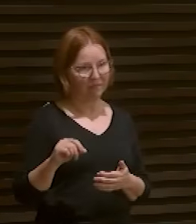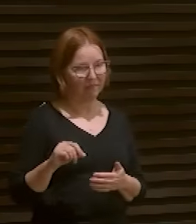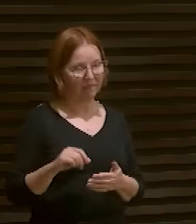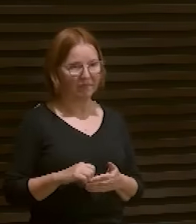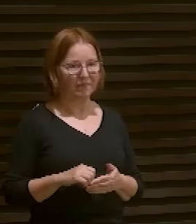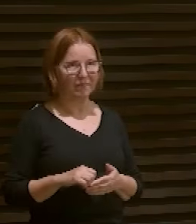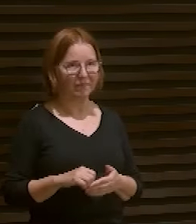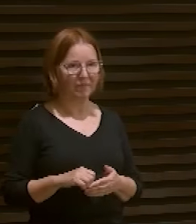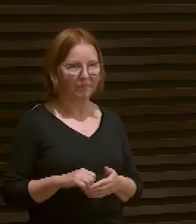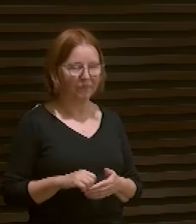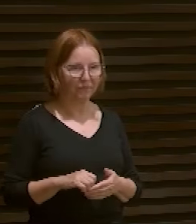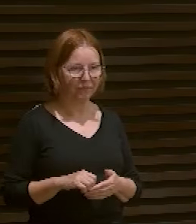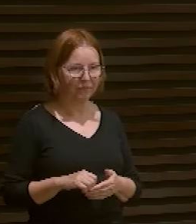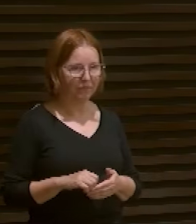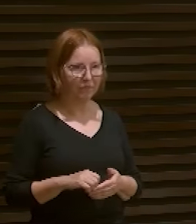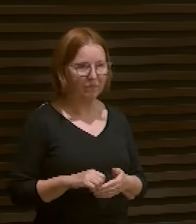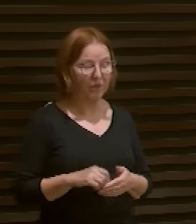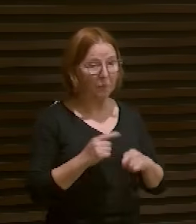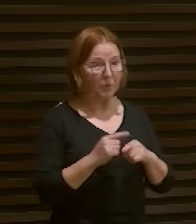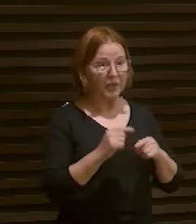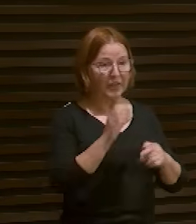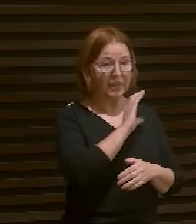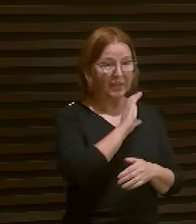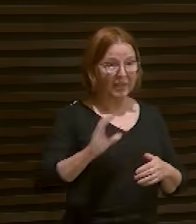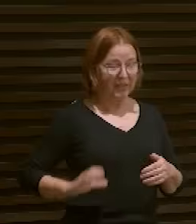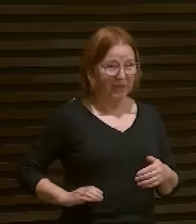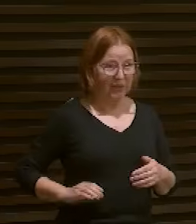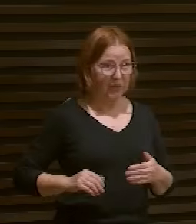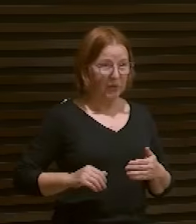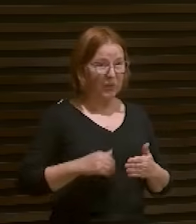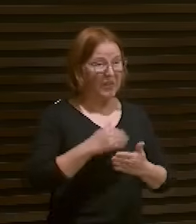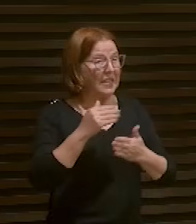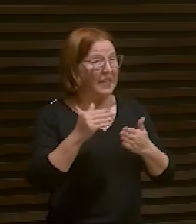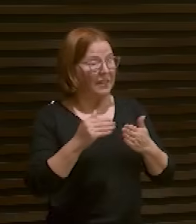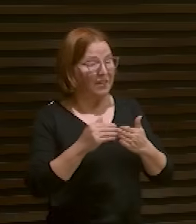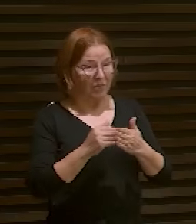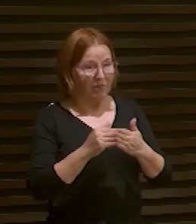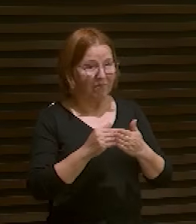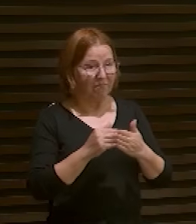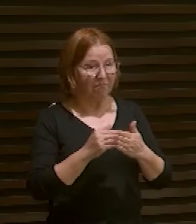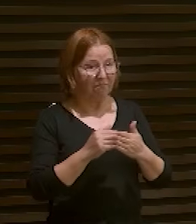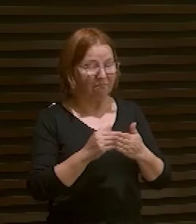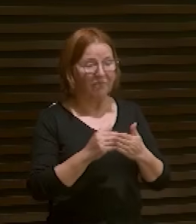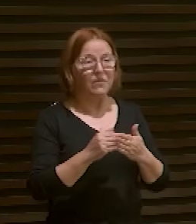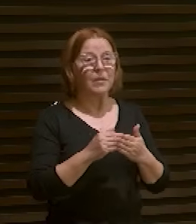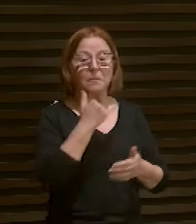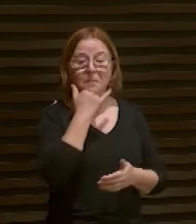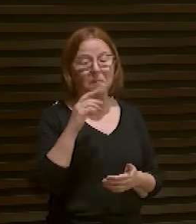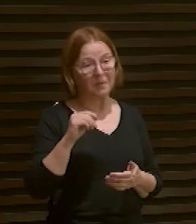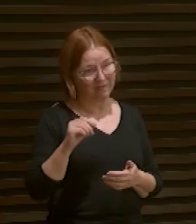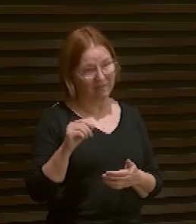pessoa. Porque ele que era tudo, perdoa, ele que era tudo, se fez nada. Você e eu que somos menos do que